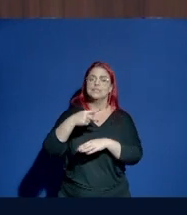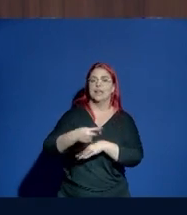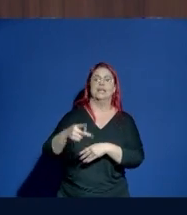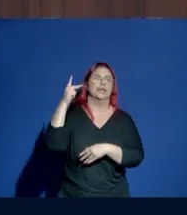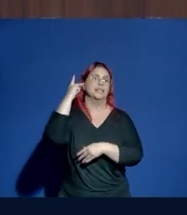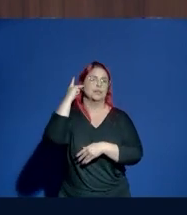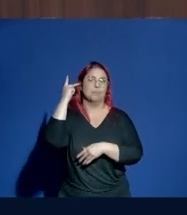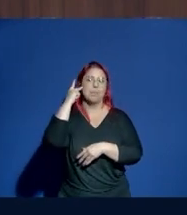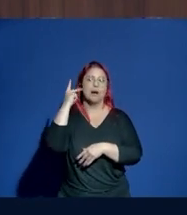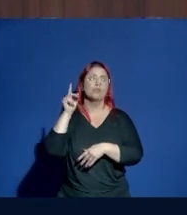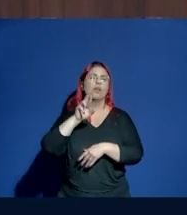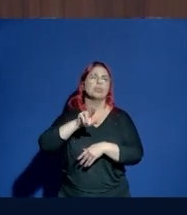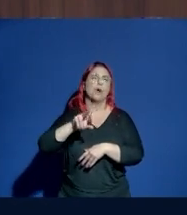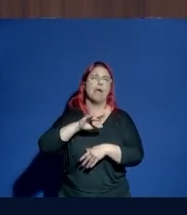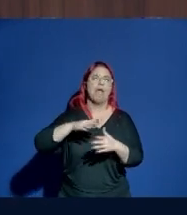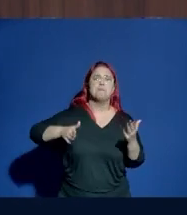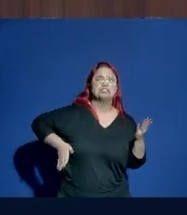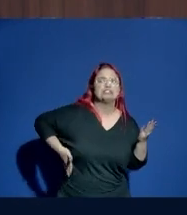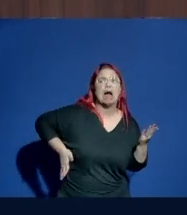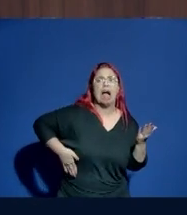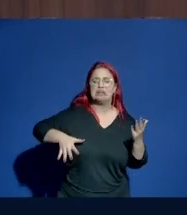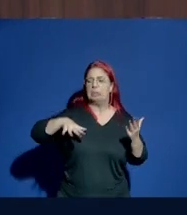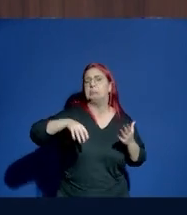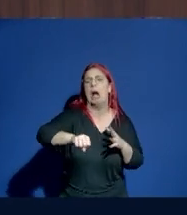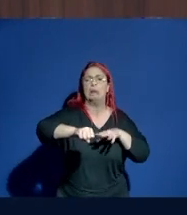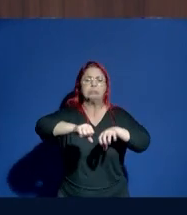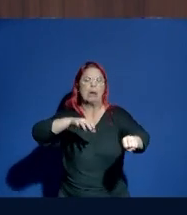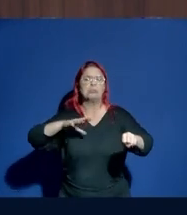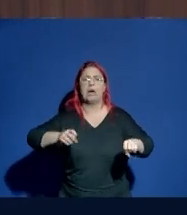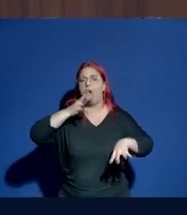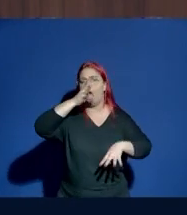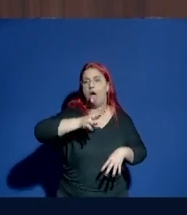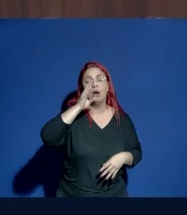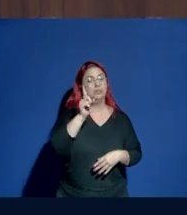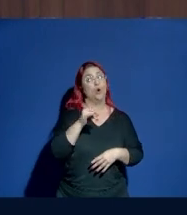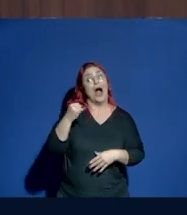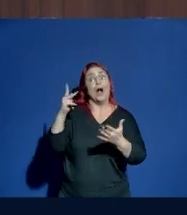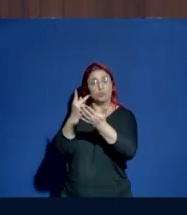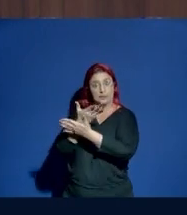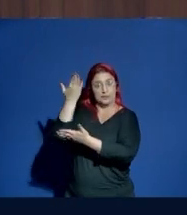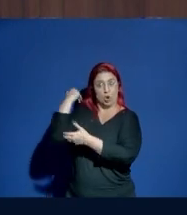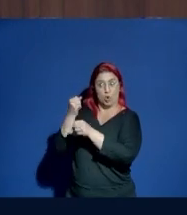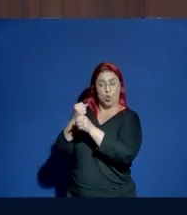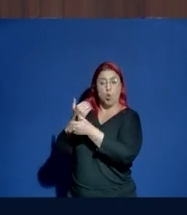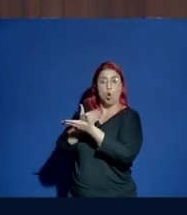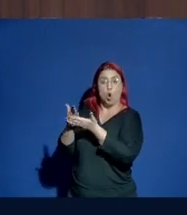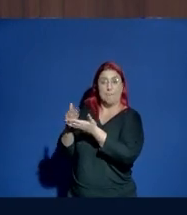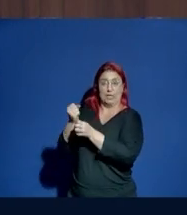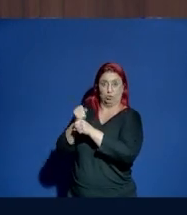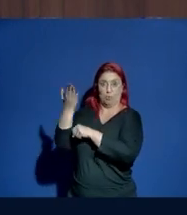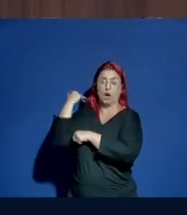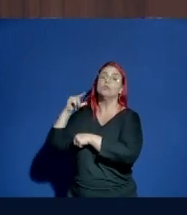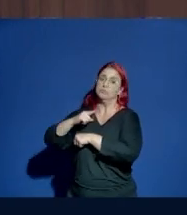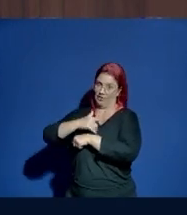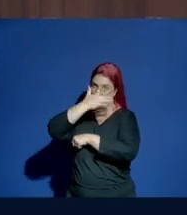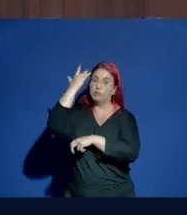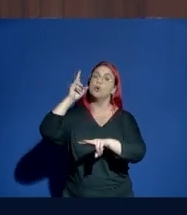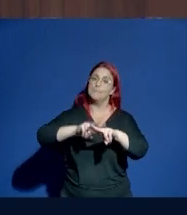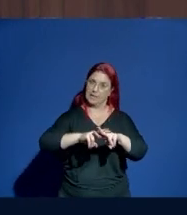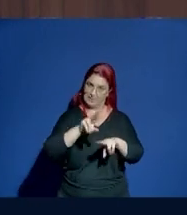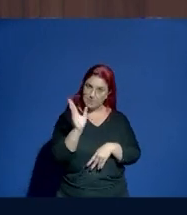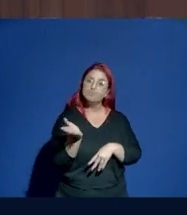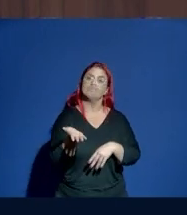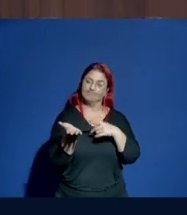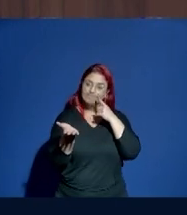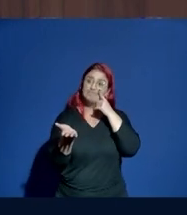é bandidagem não vão permitir invasão de terra quando tentaram fazer início do ano a gente aprendeu né teve líder do MST em cana